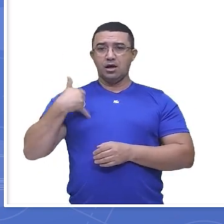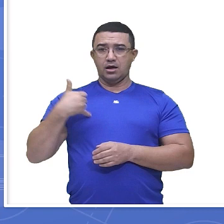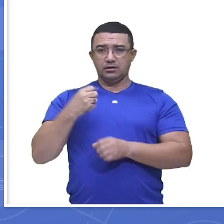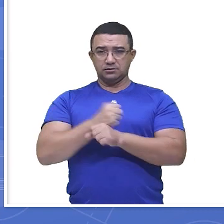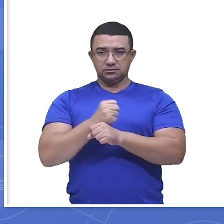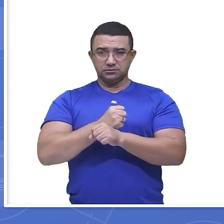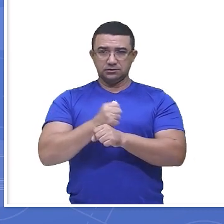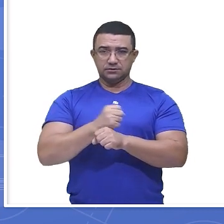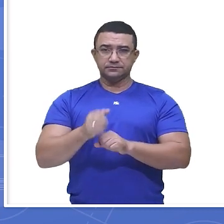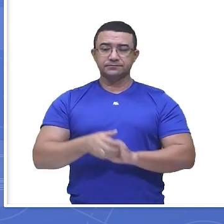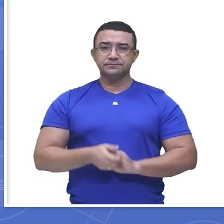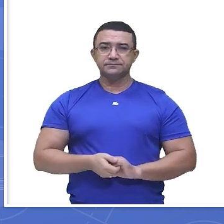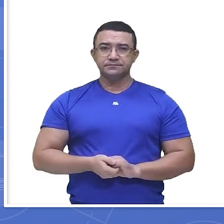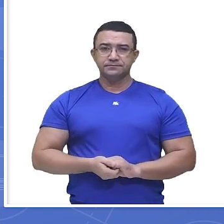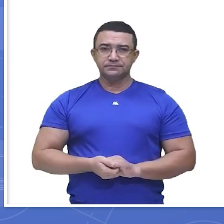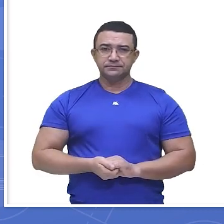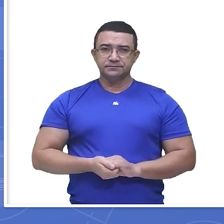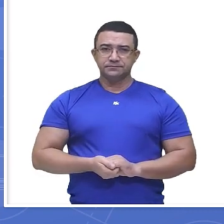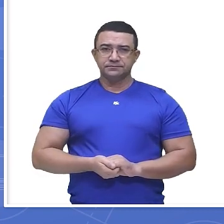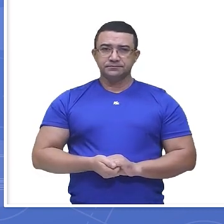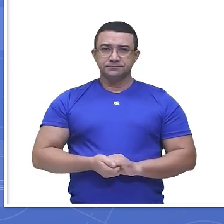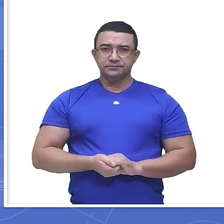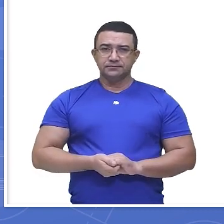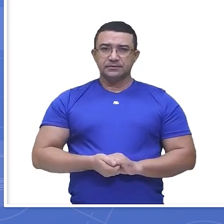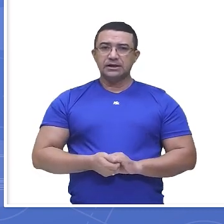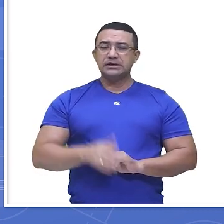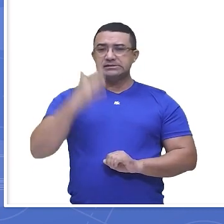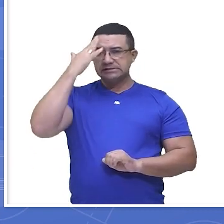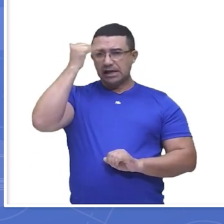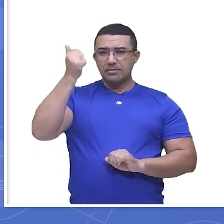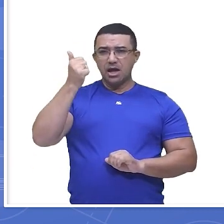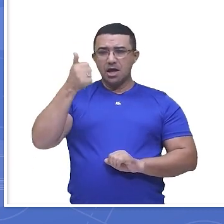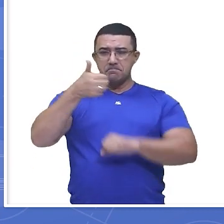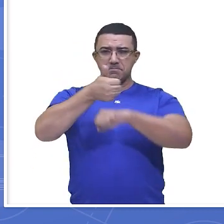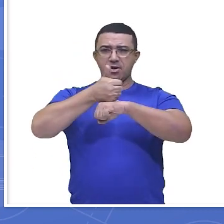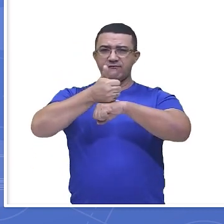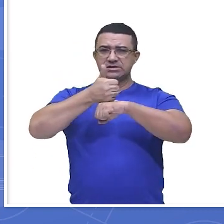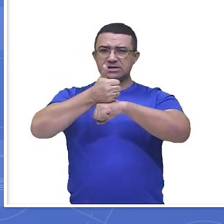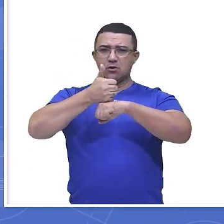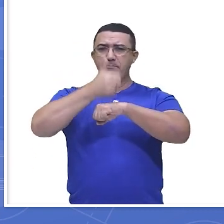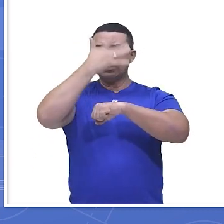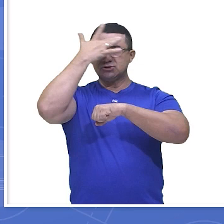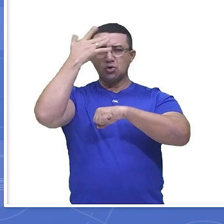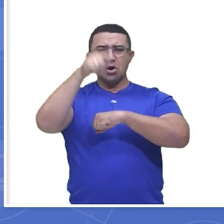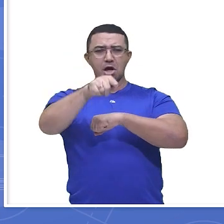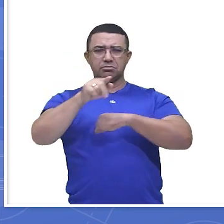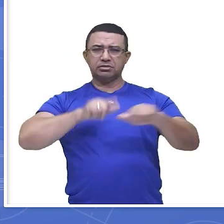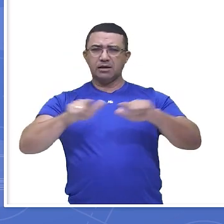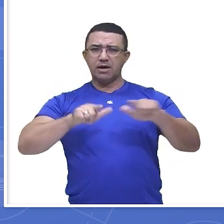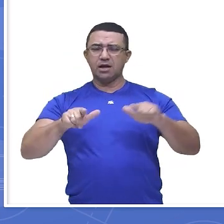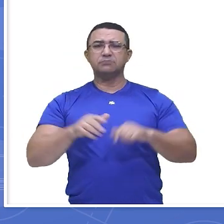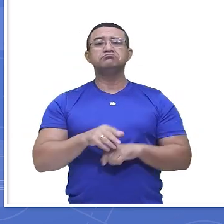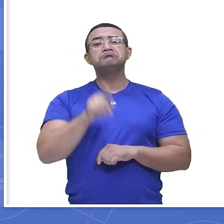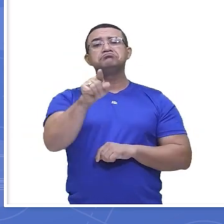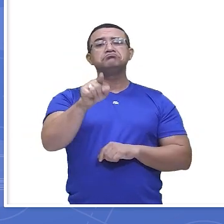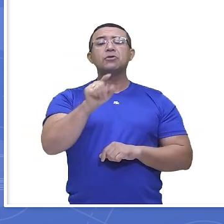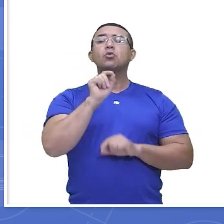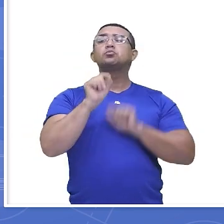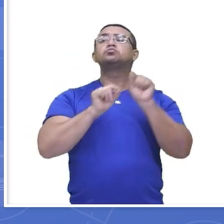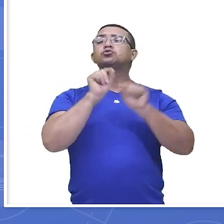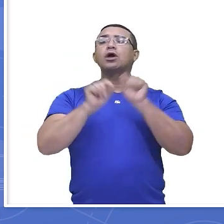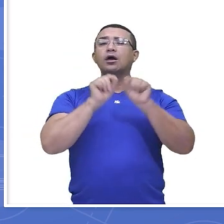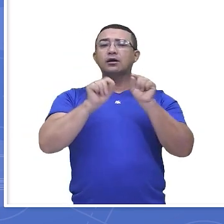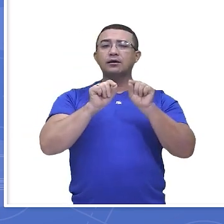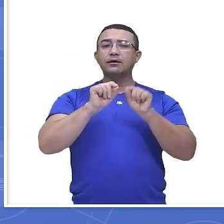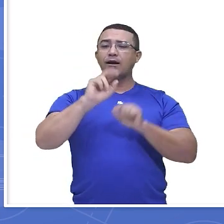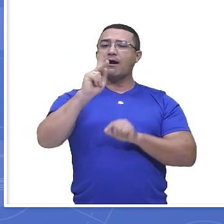forma alguma. A resposta é única. Para saber a profissão da pessoa, o que ela está fazendo, que hace usted? Lá simplesmente era,